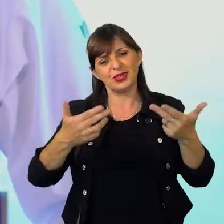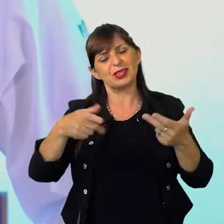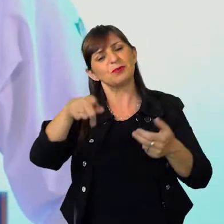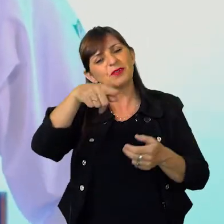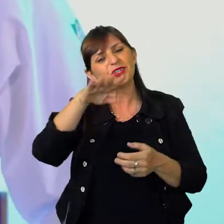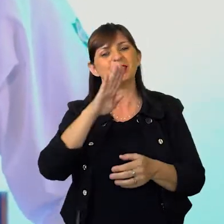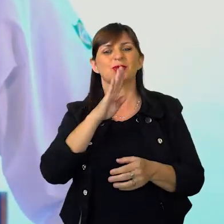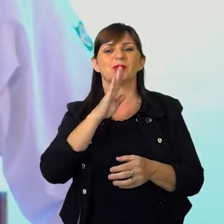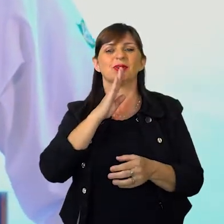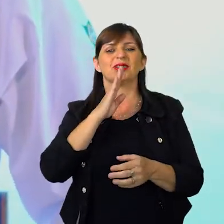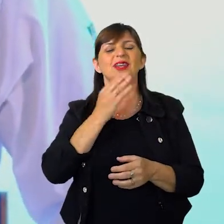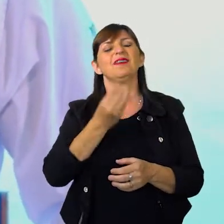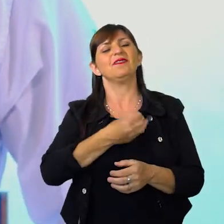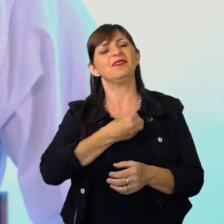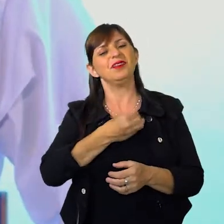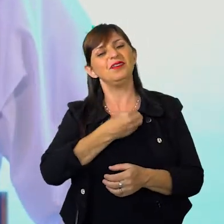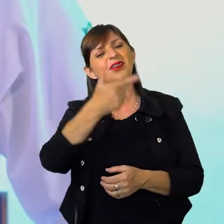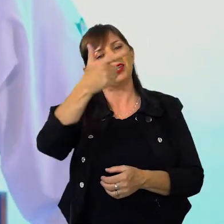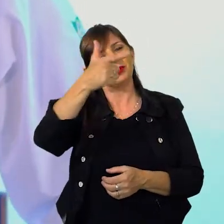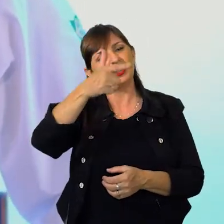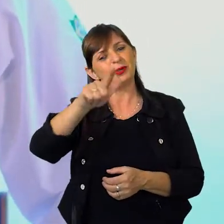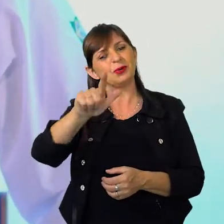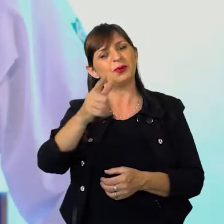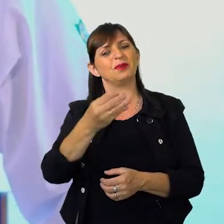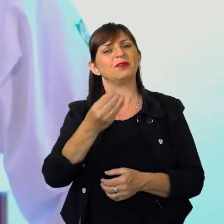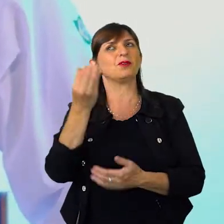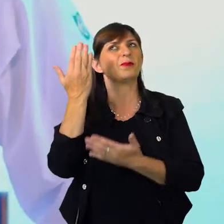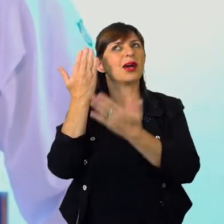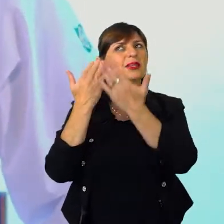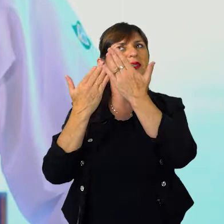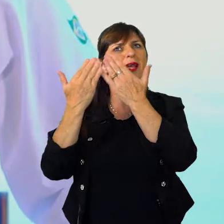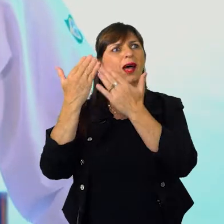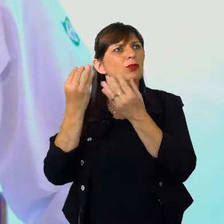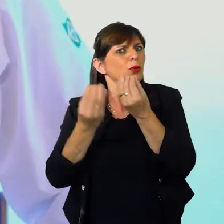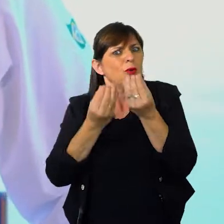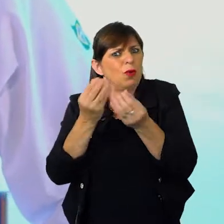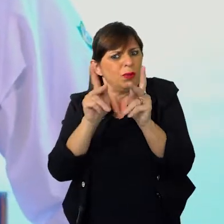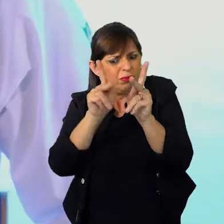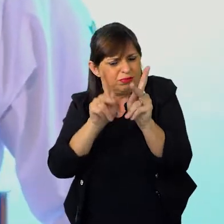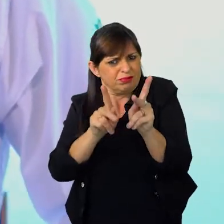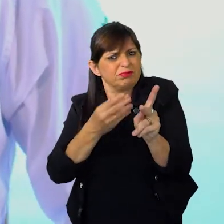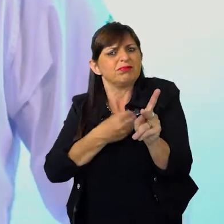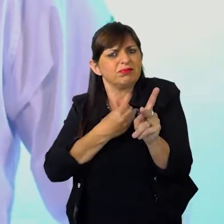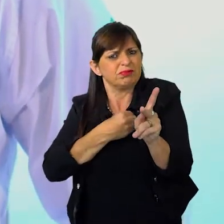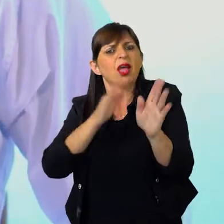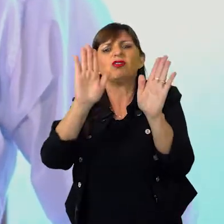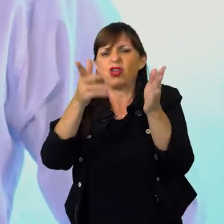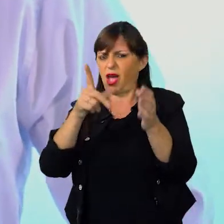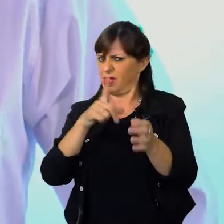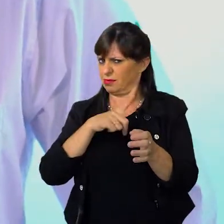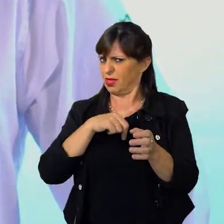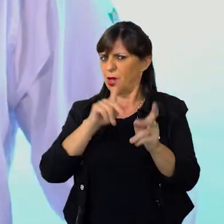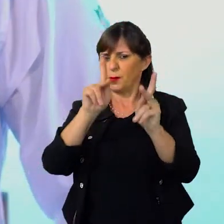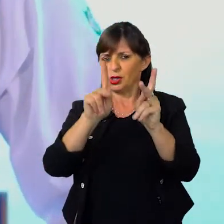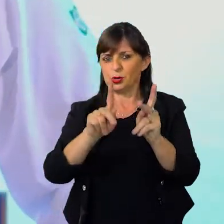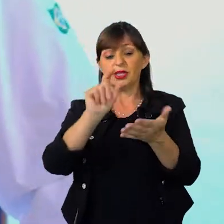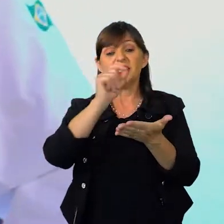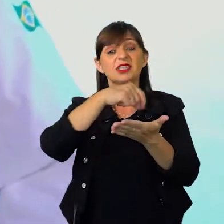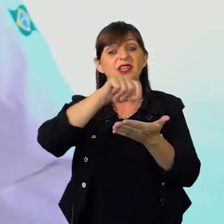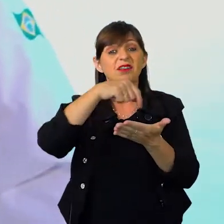vivendo revivendo Alguém já contou Existem várias pessoas que escreveram sobre isso e nós